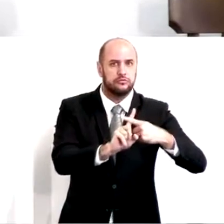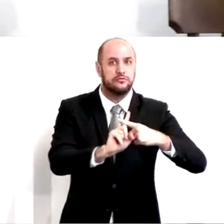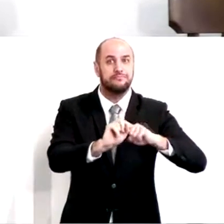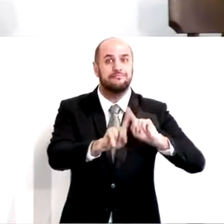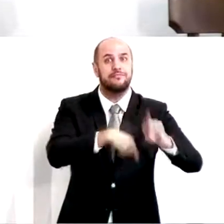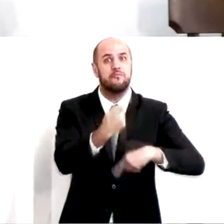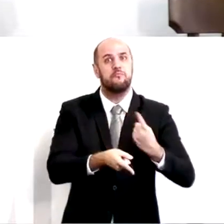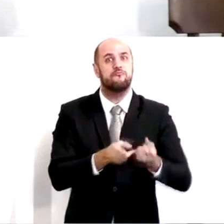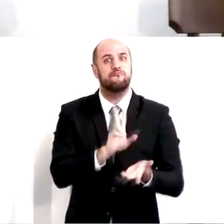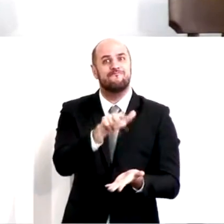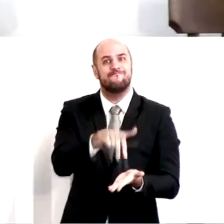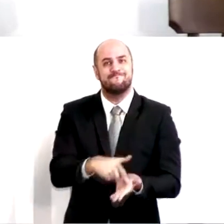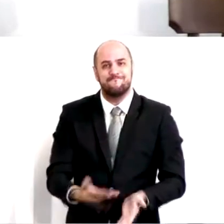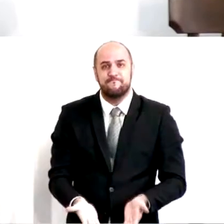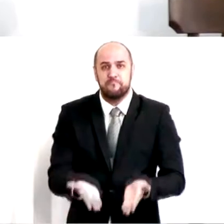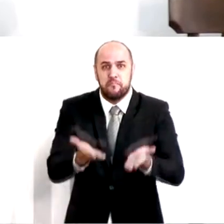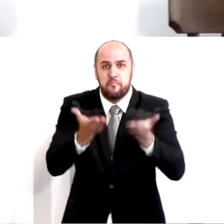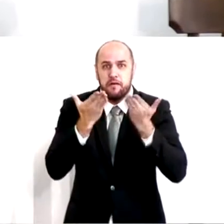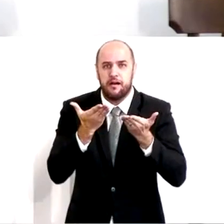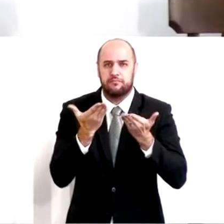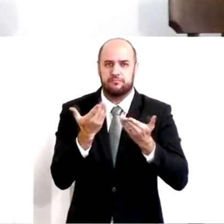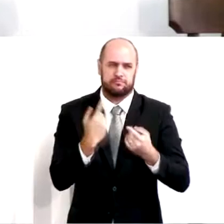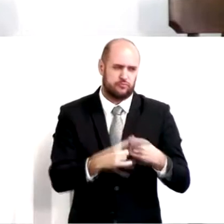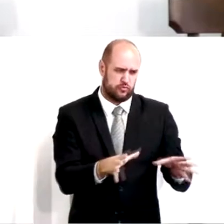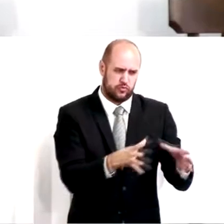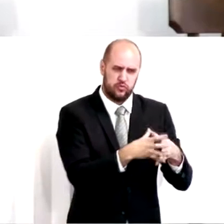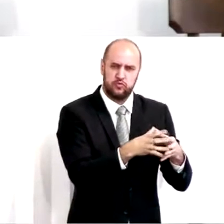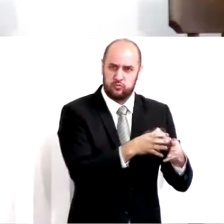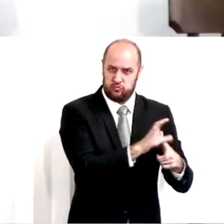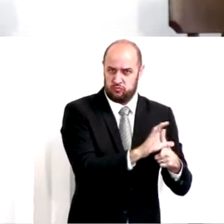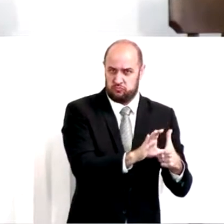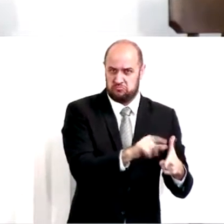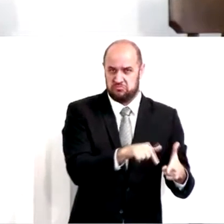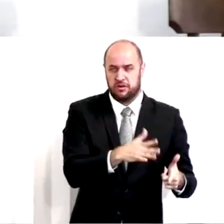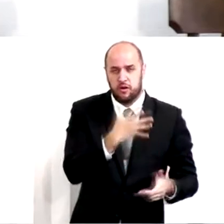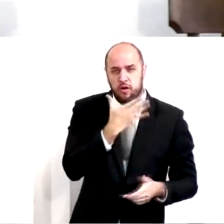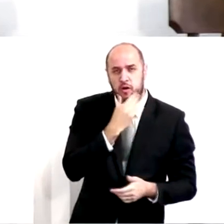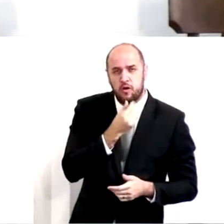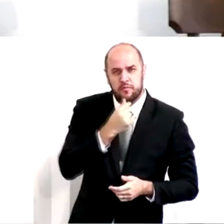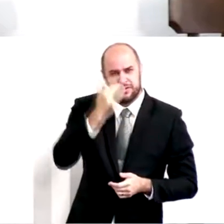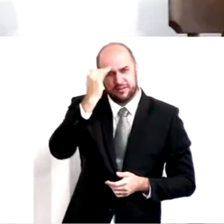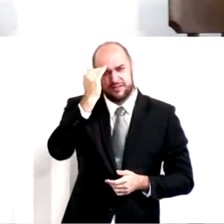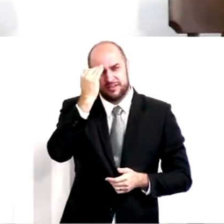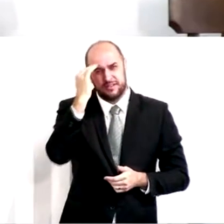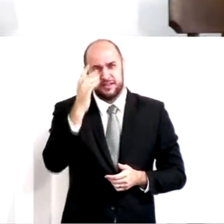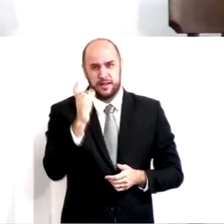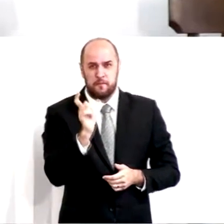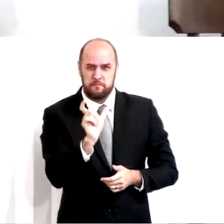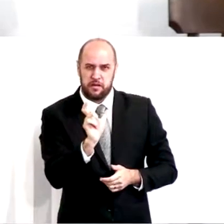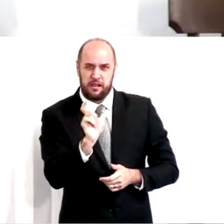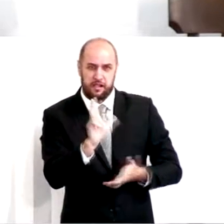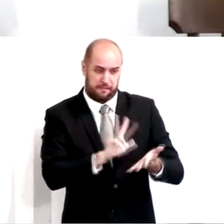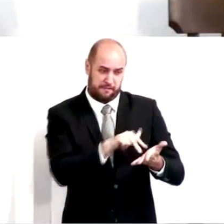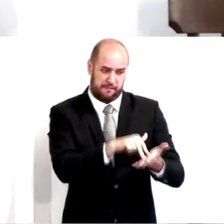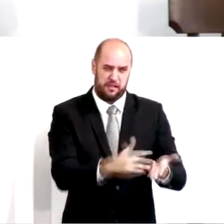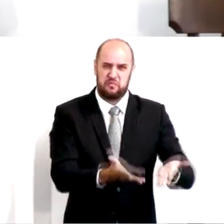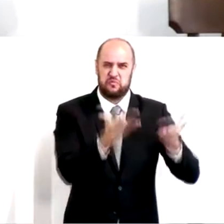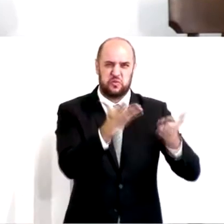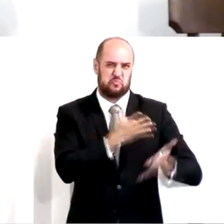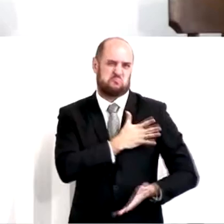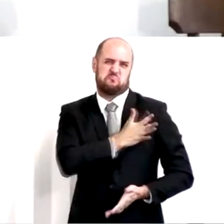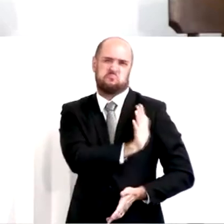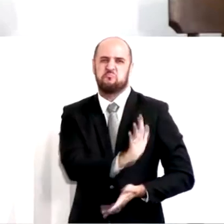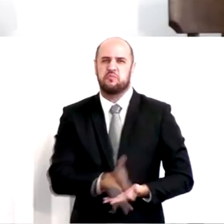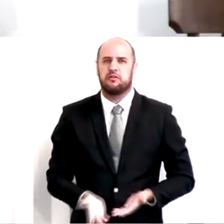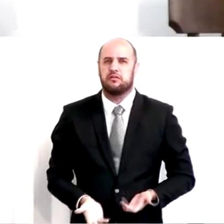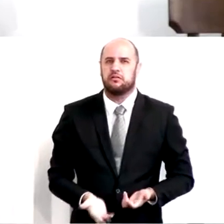ressurreição, porque os coríntios estavam numa região que ressurreição era uma palavra abominável.